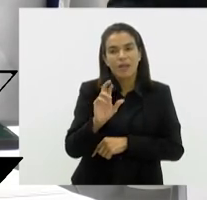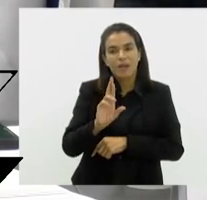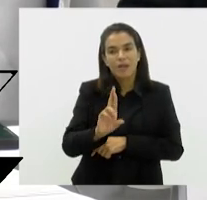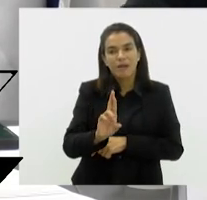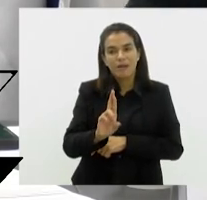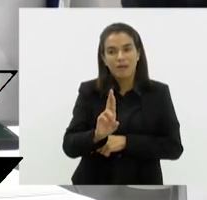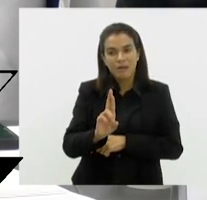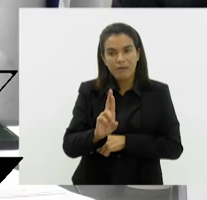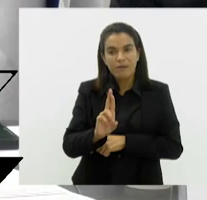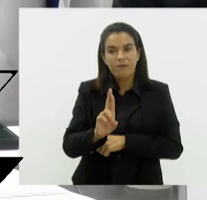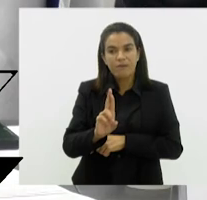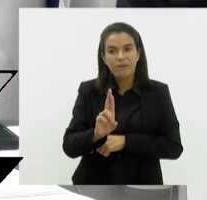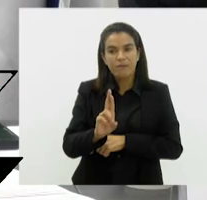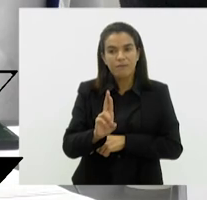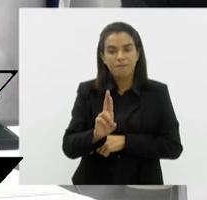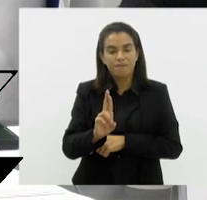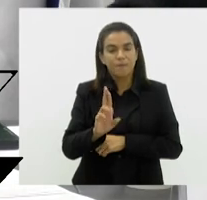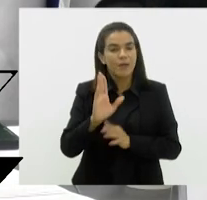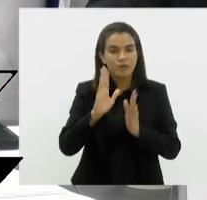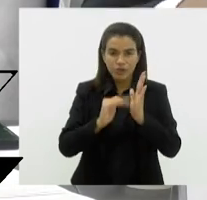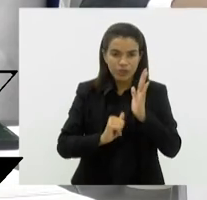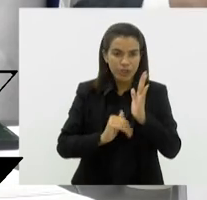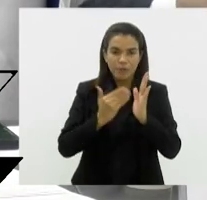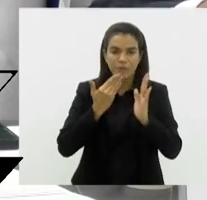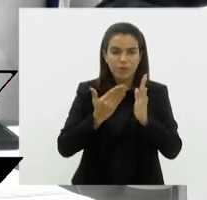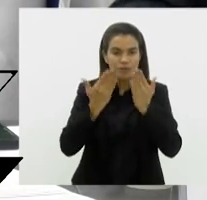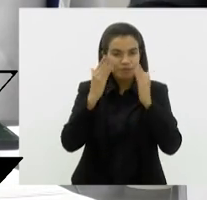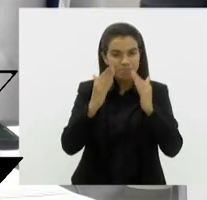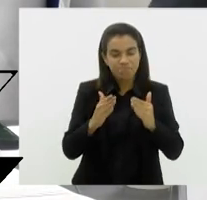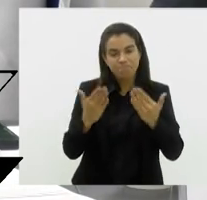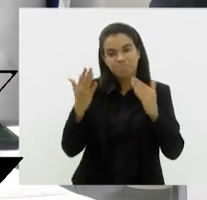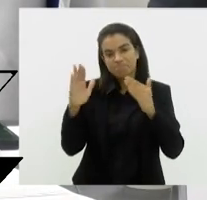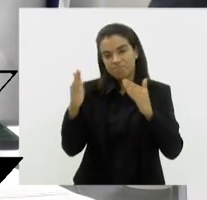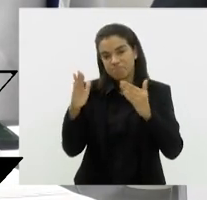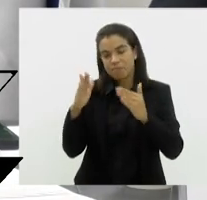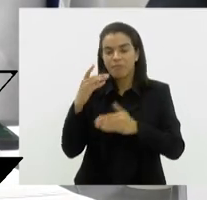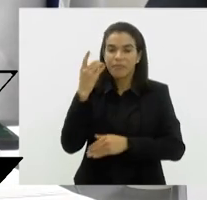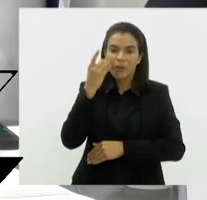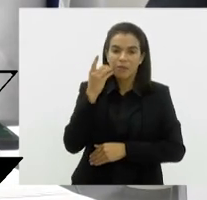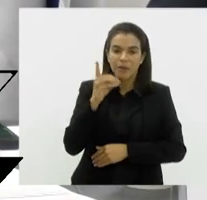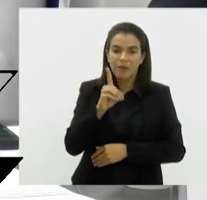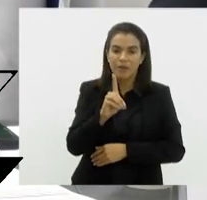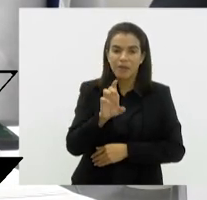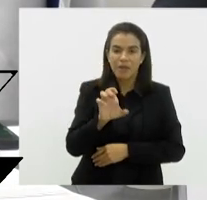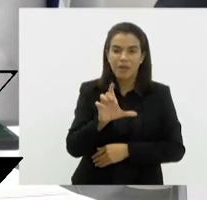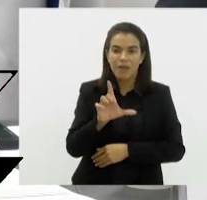Deputado Dell'Aroria, então, muito inteligente. Retirado o pedido de vista e parabenizar o deputado Dell'Aroria pelo parecer.